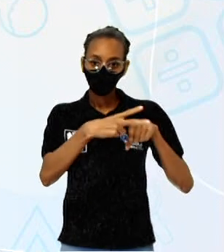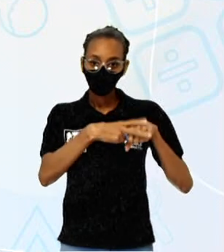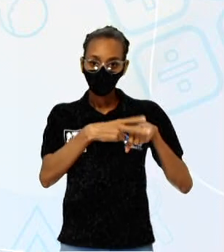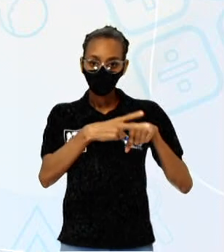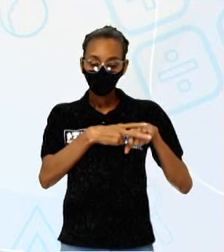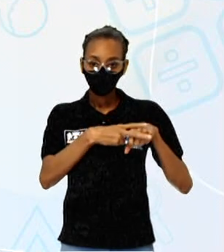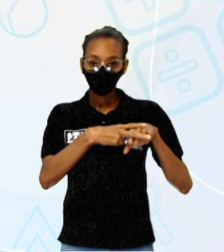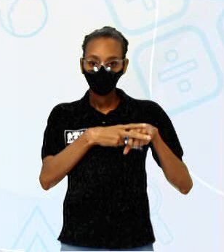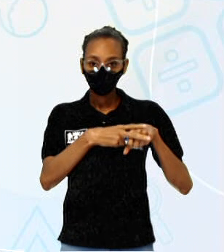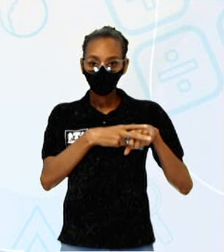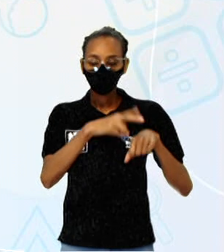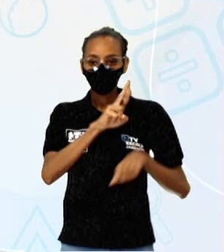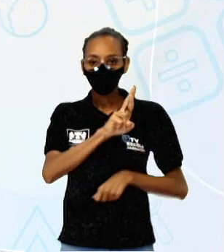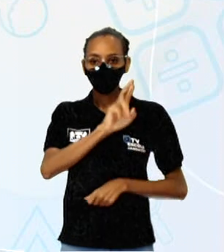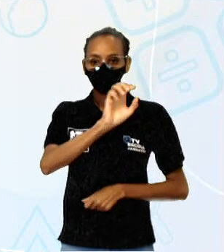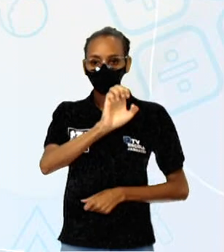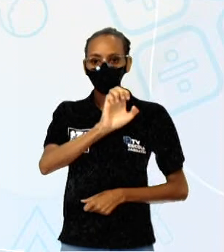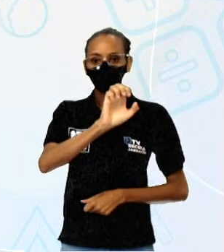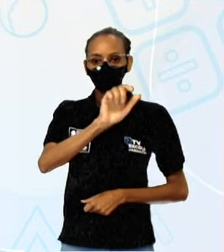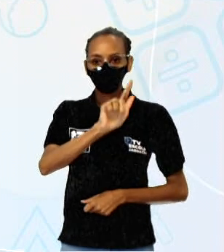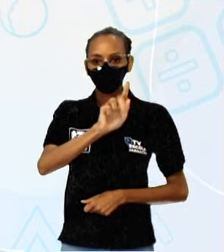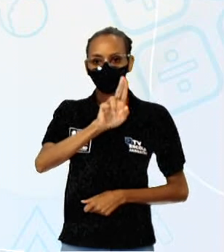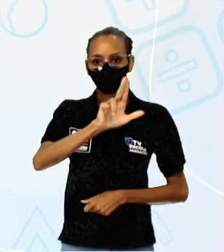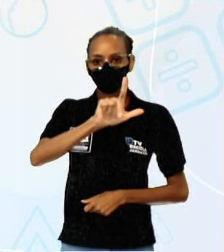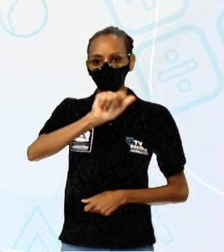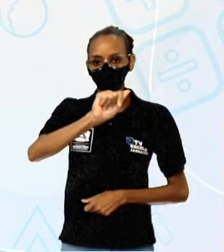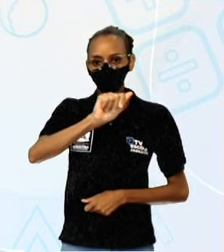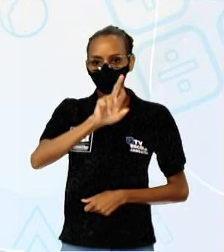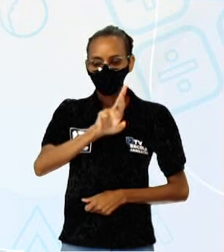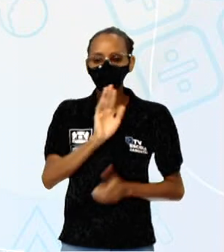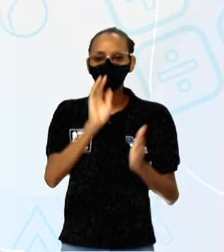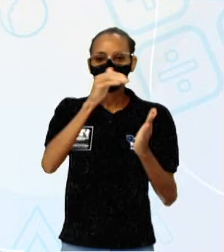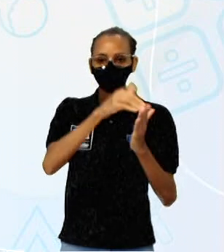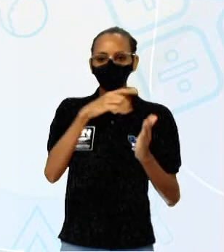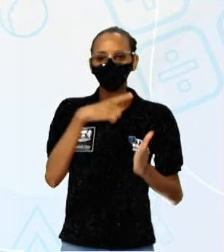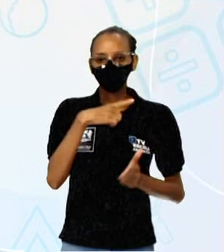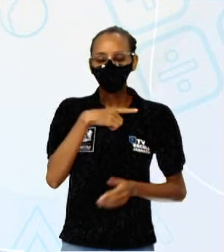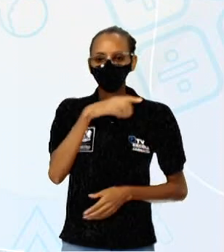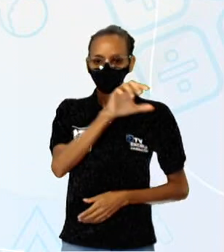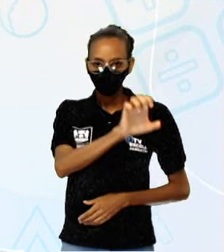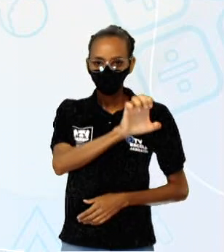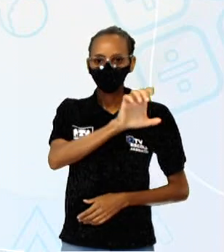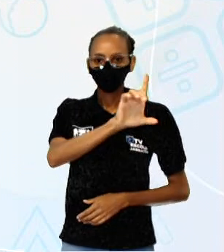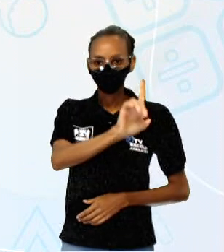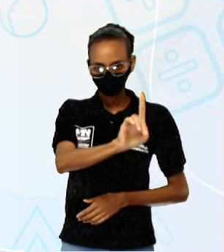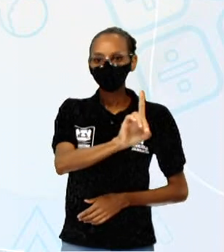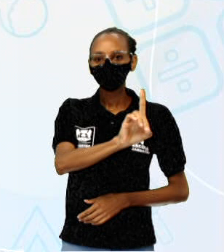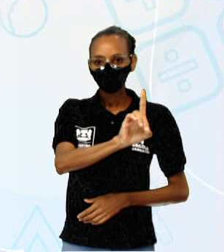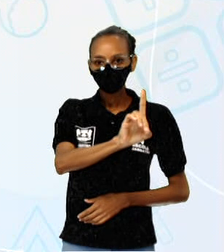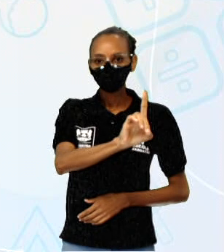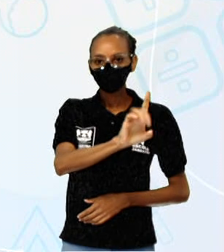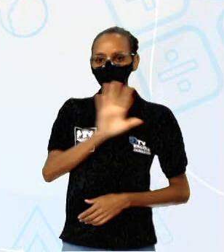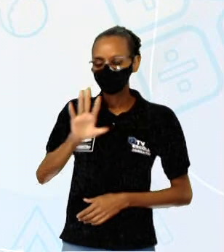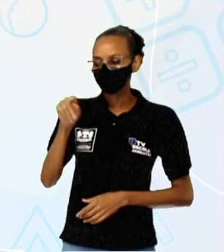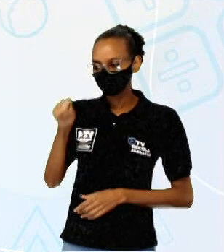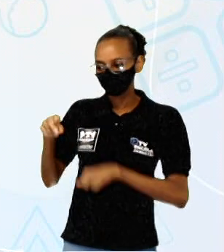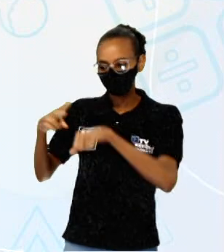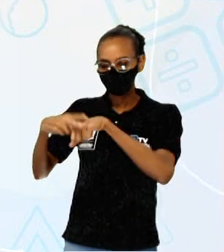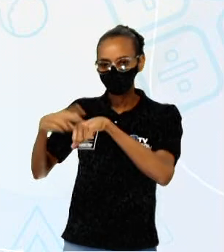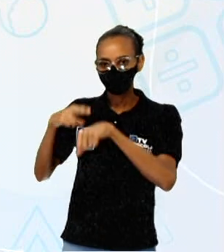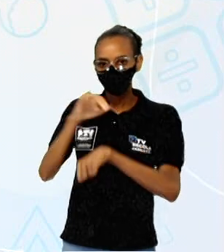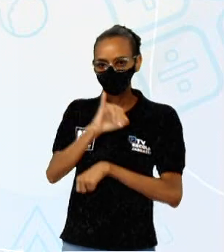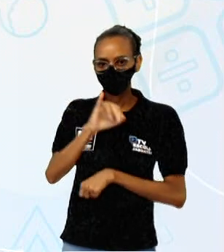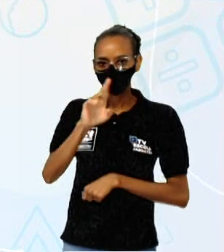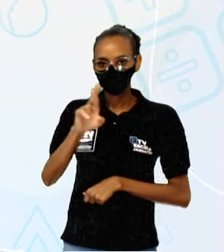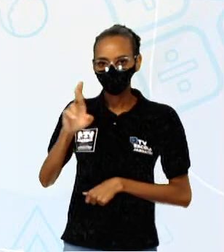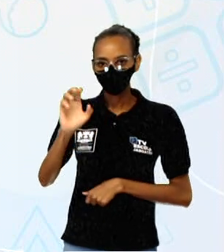final sempre como ED, certo? Sempre o final vai ser ED. Os irregulares, eles não